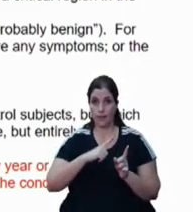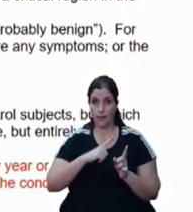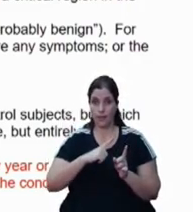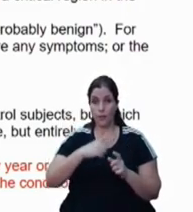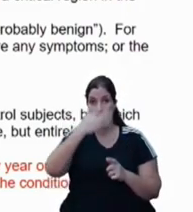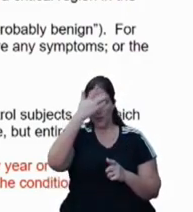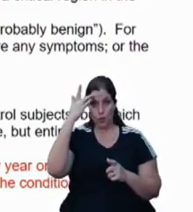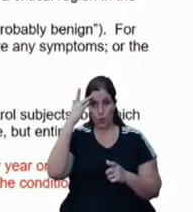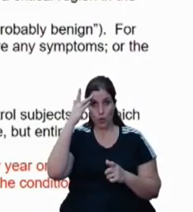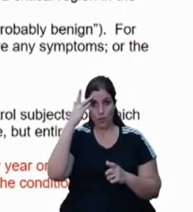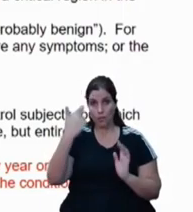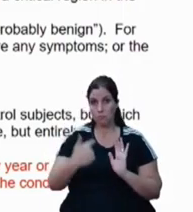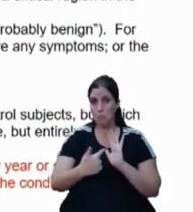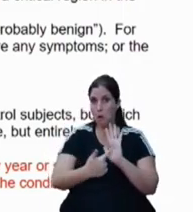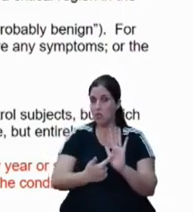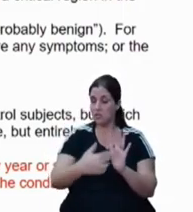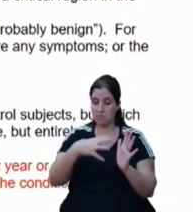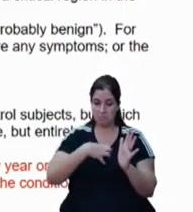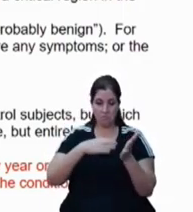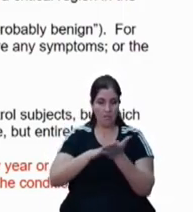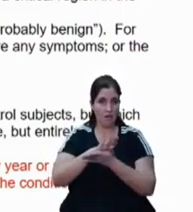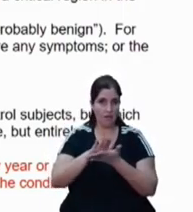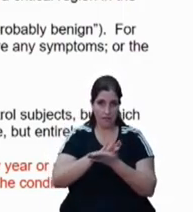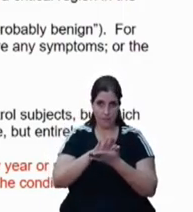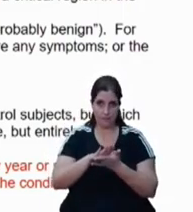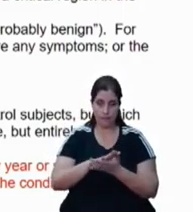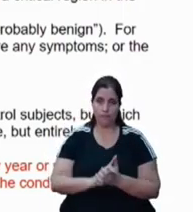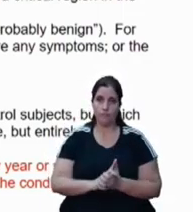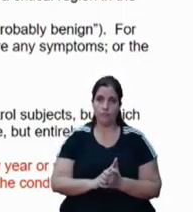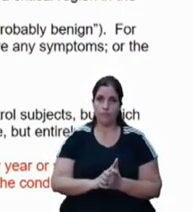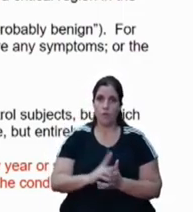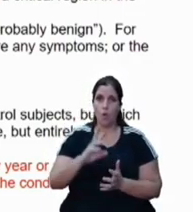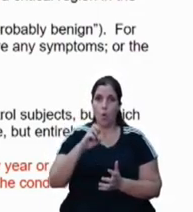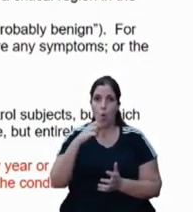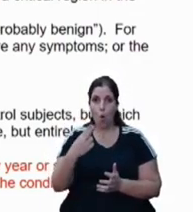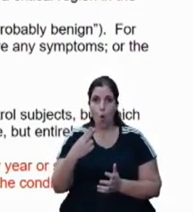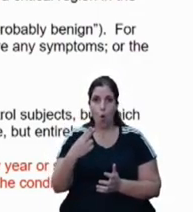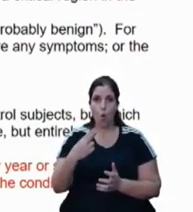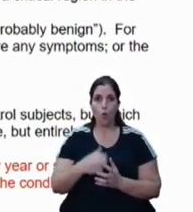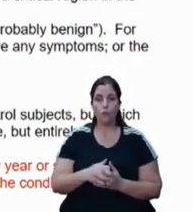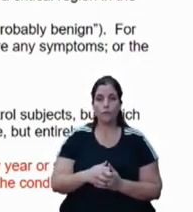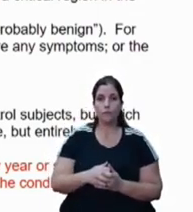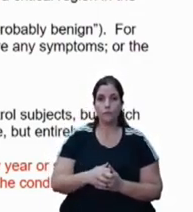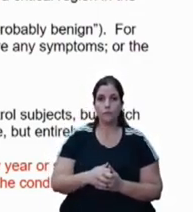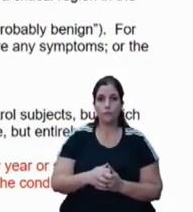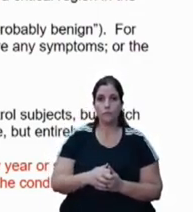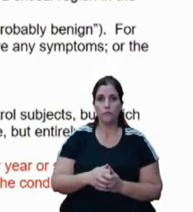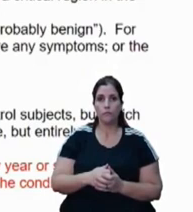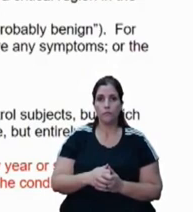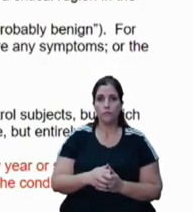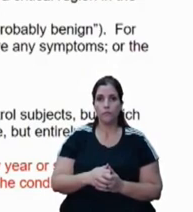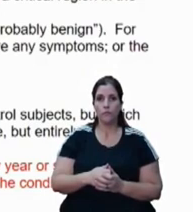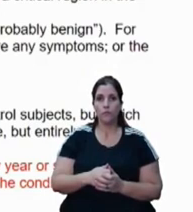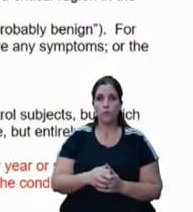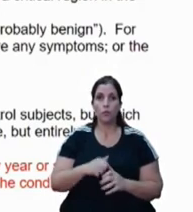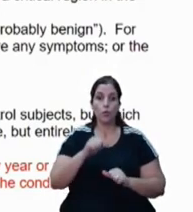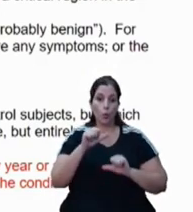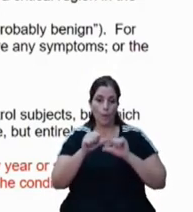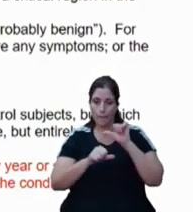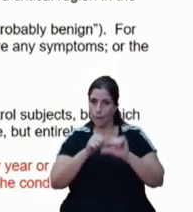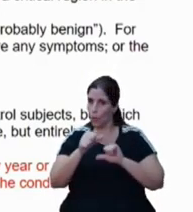indivíduos que não apresentam sintomas. Ou a variação não é prevista por alterar a sequência da